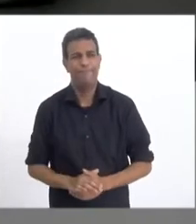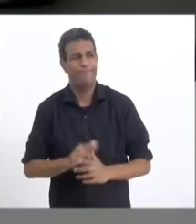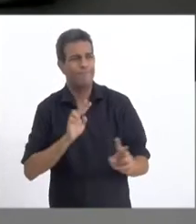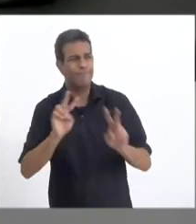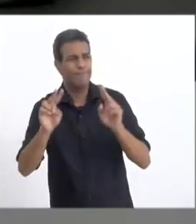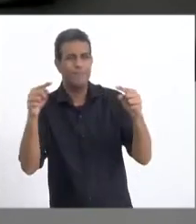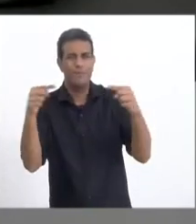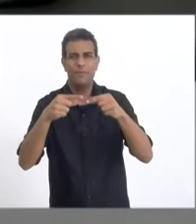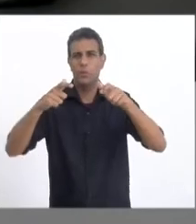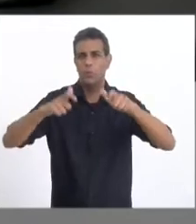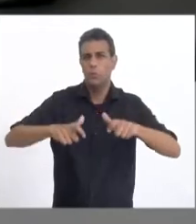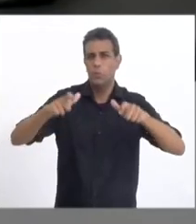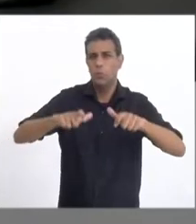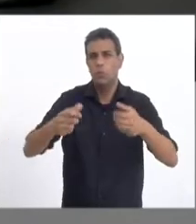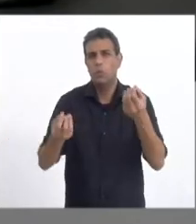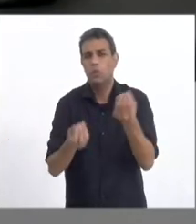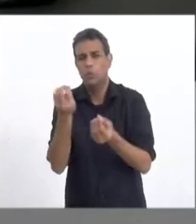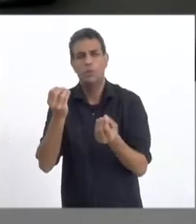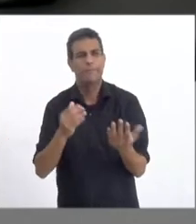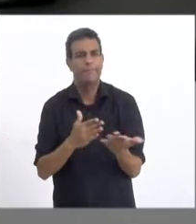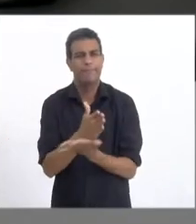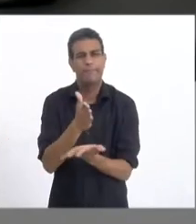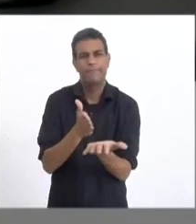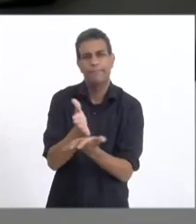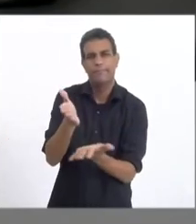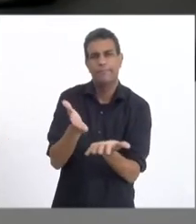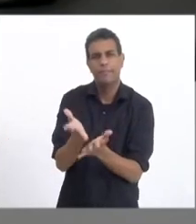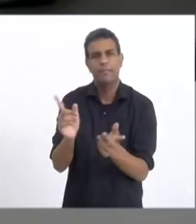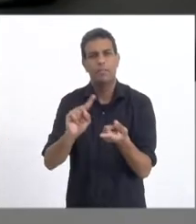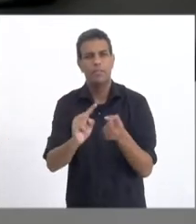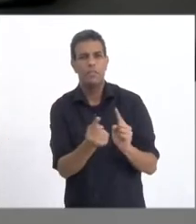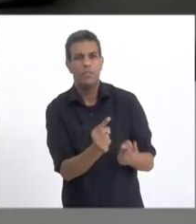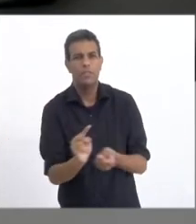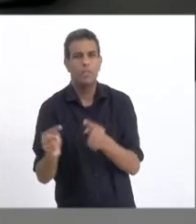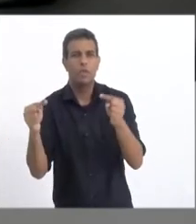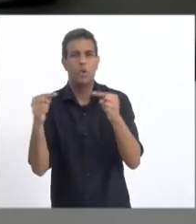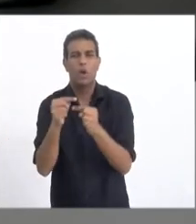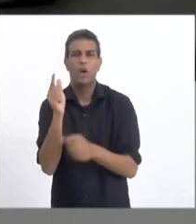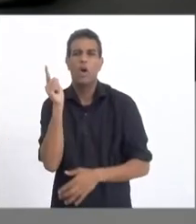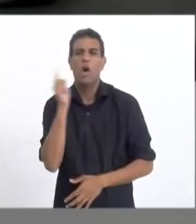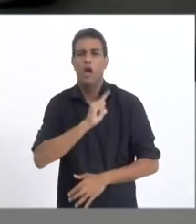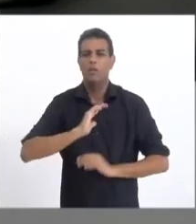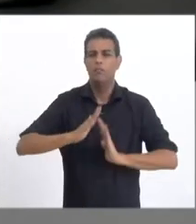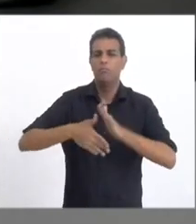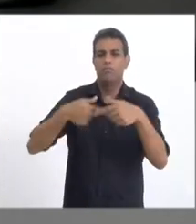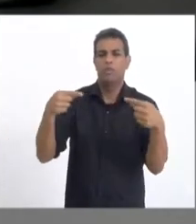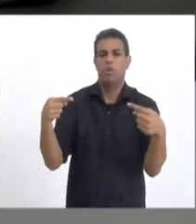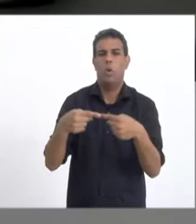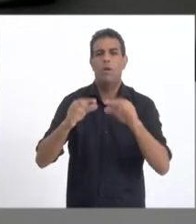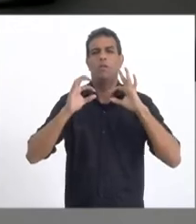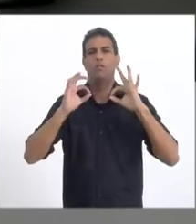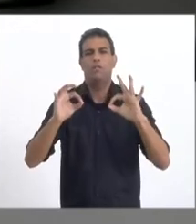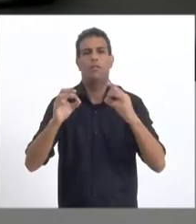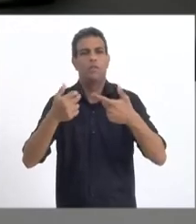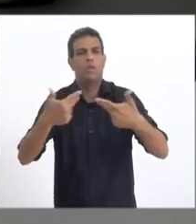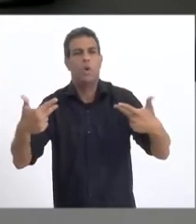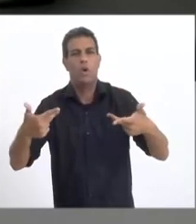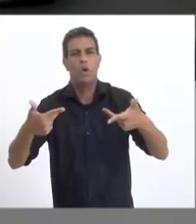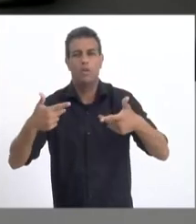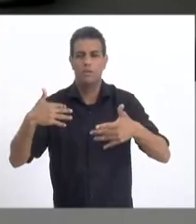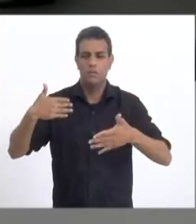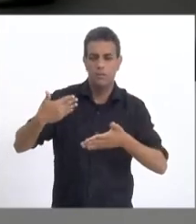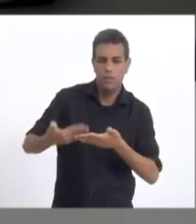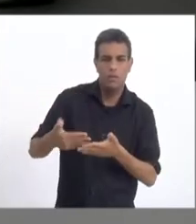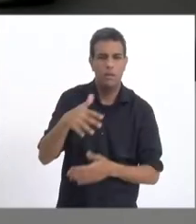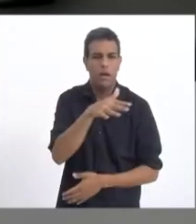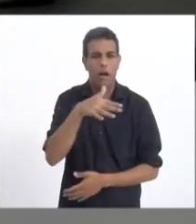para esse lugar e as políticas começaram a dialogar para desenvolver um enfrentamento a essas questões que passavam